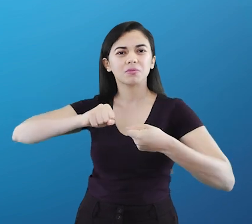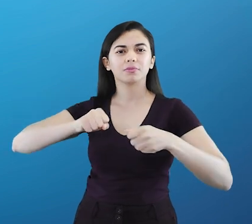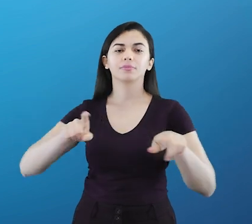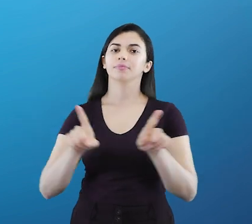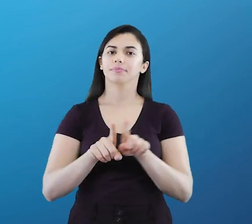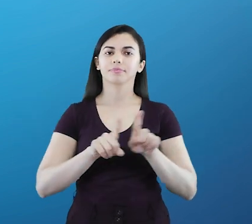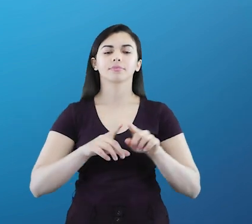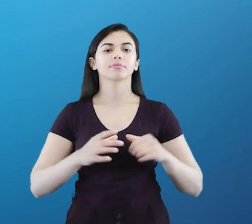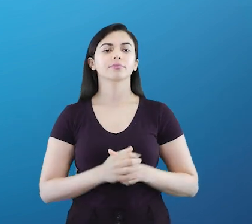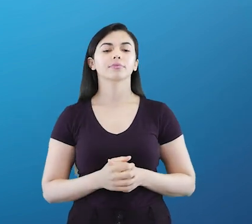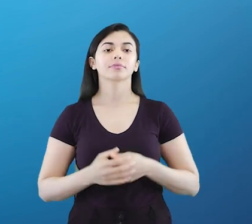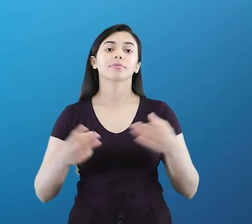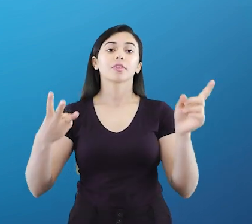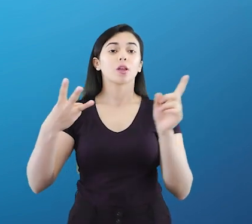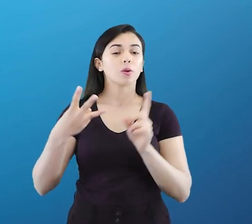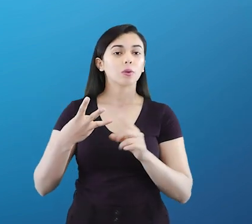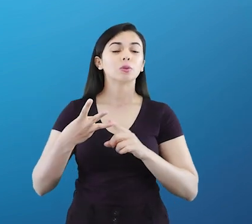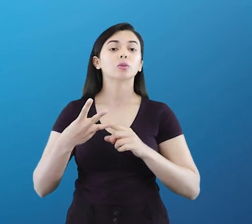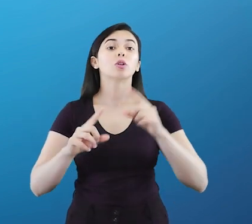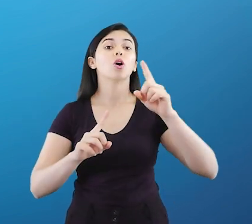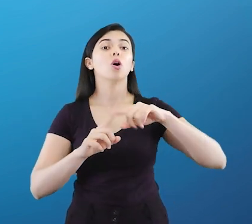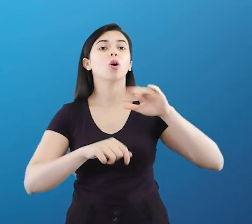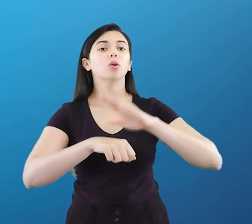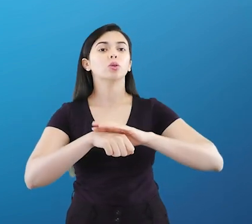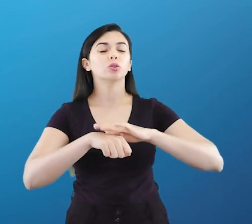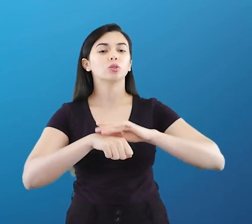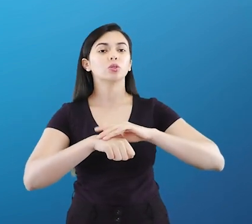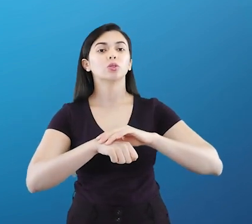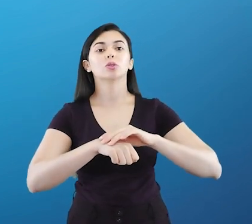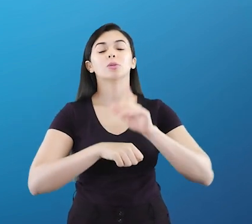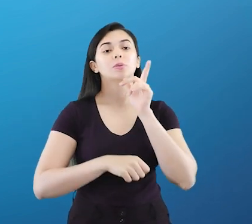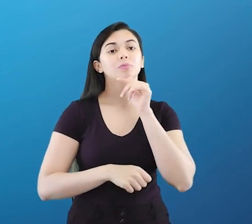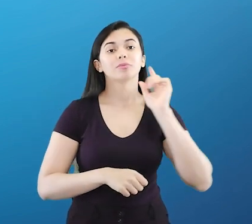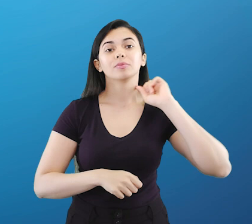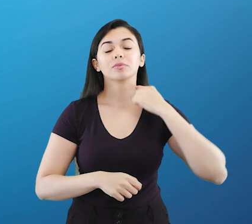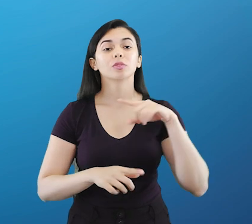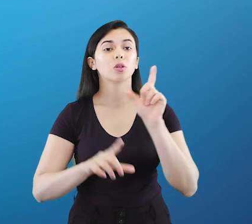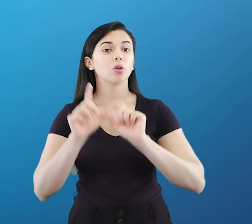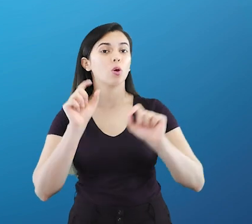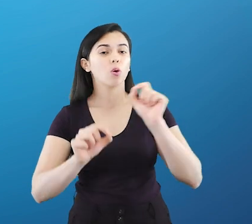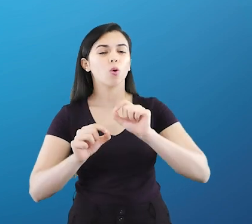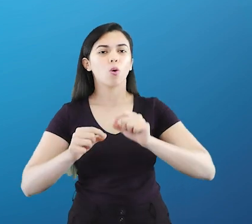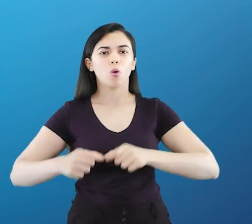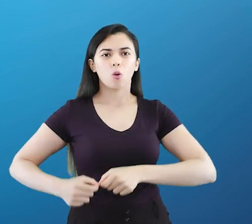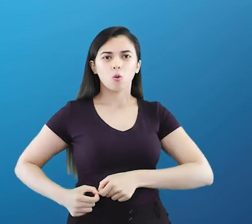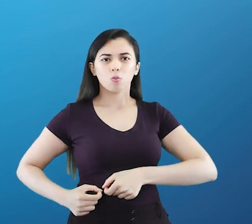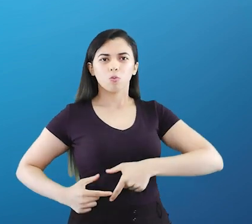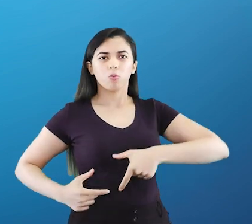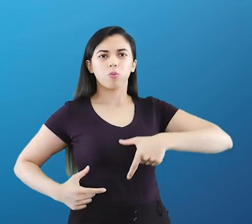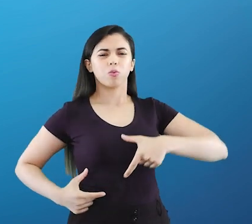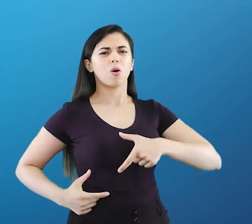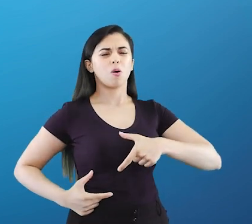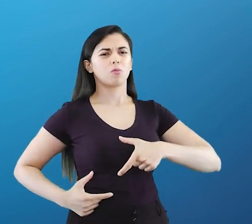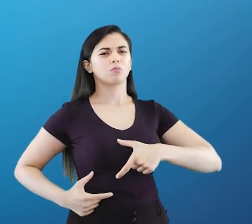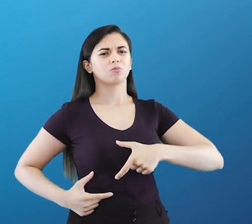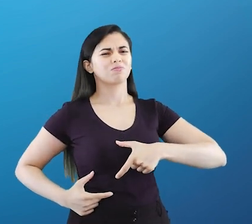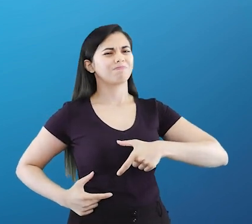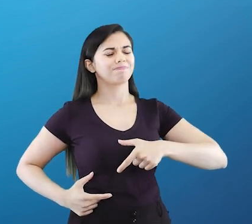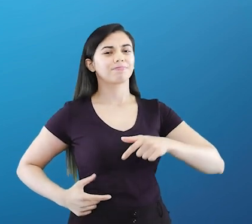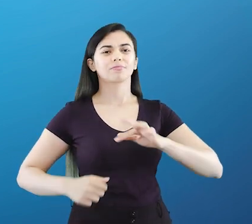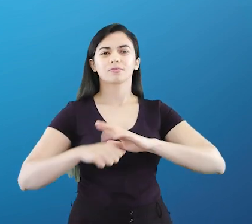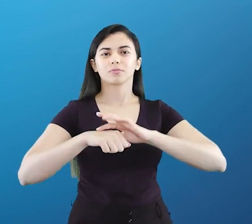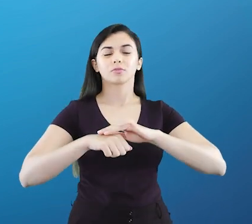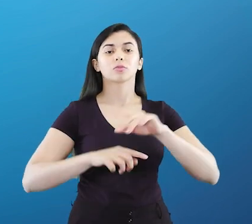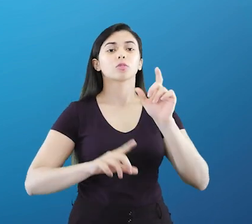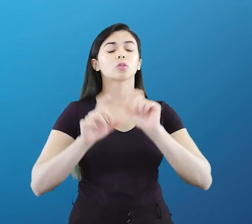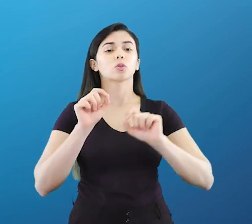Um terceiro tipo de doença transmitida pela água contaminada é a amebíase. A amebíase é causada por um protozoário,